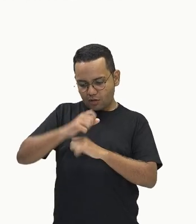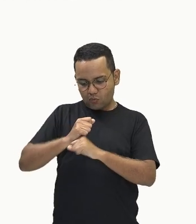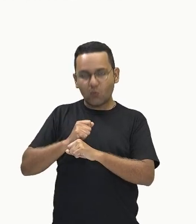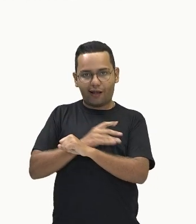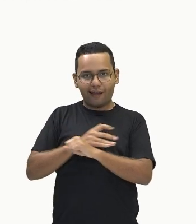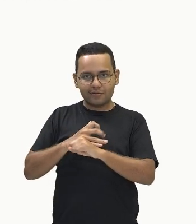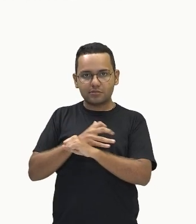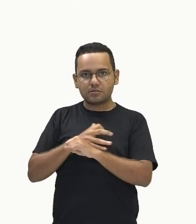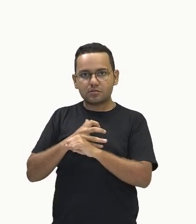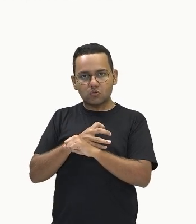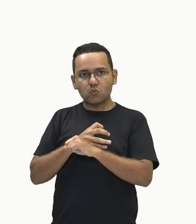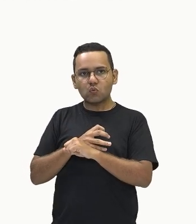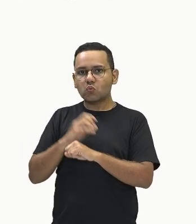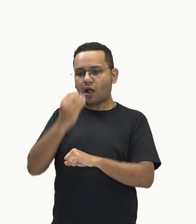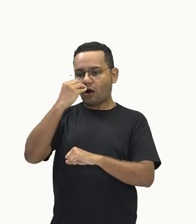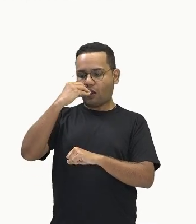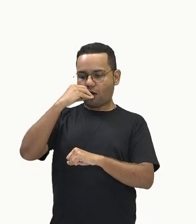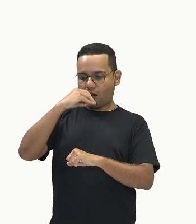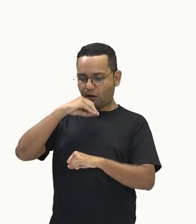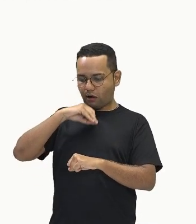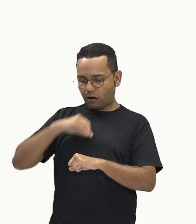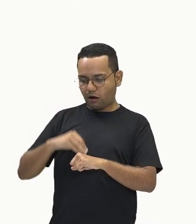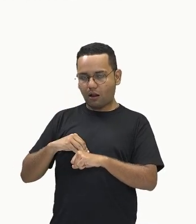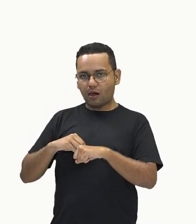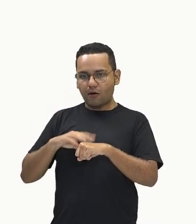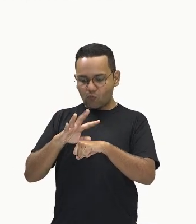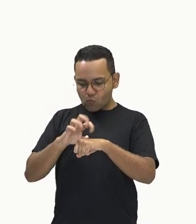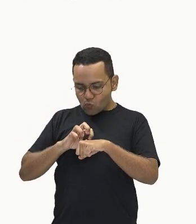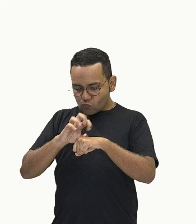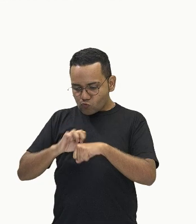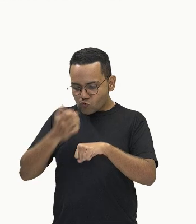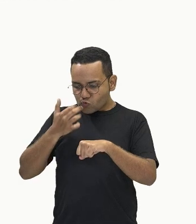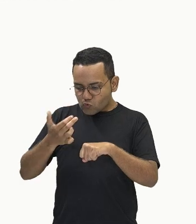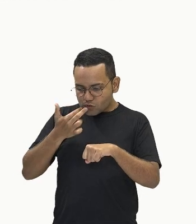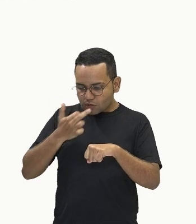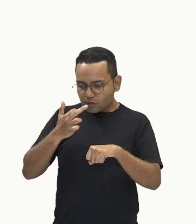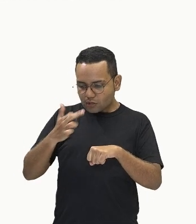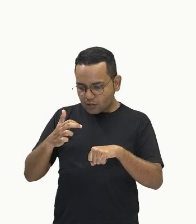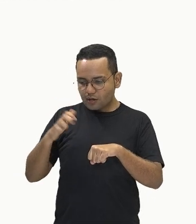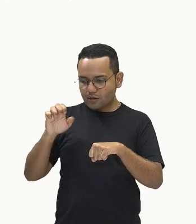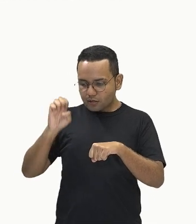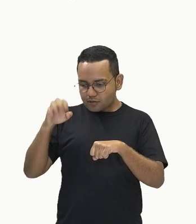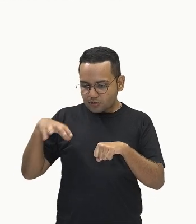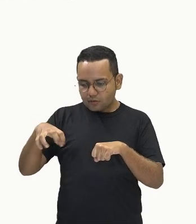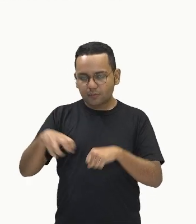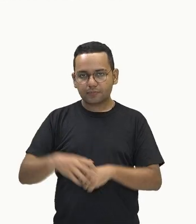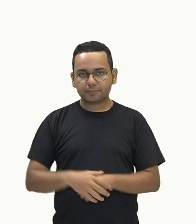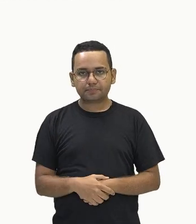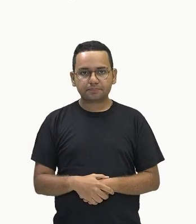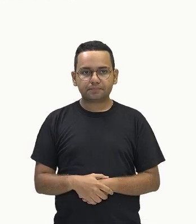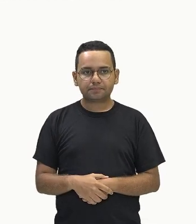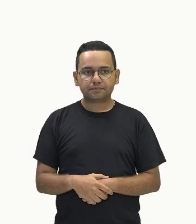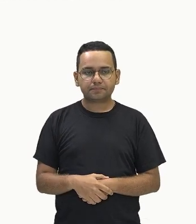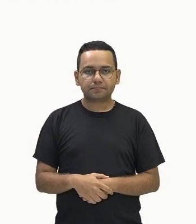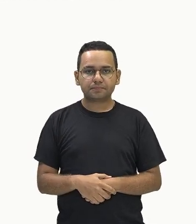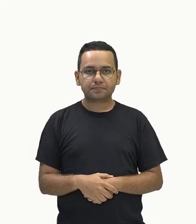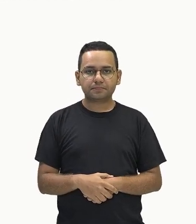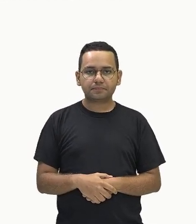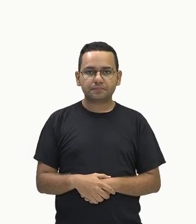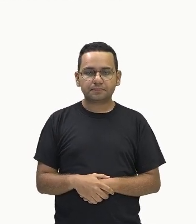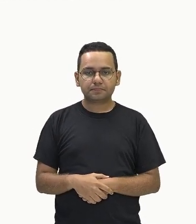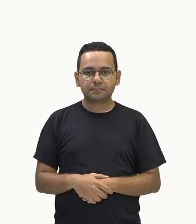da produção das enzimas que estão misturadas com o nosso ácido clorídrico, fazendo o nosso